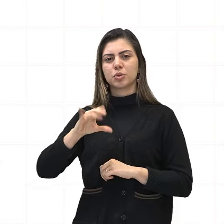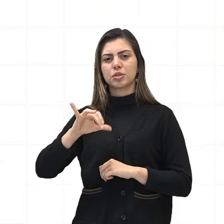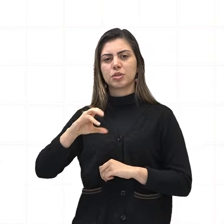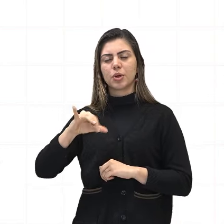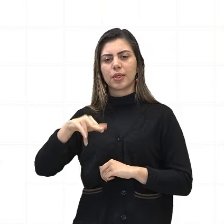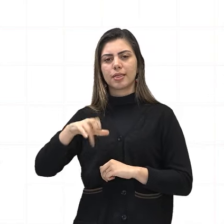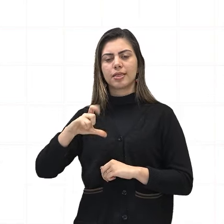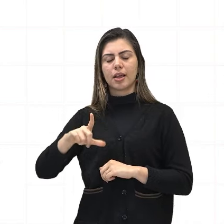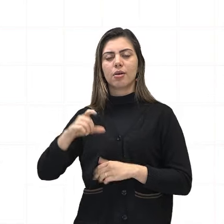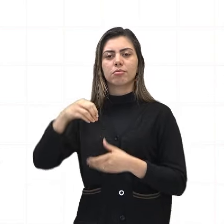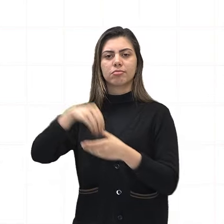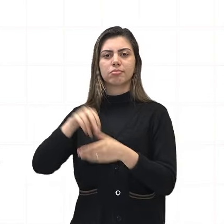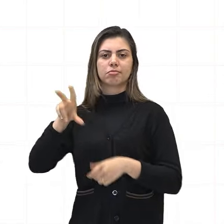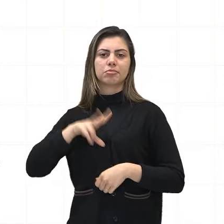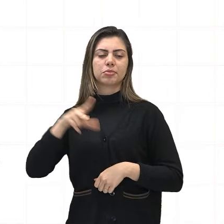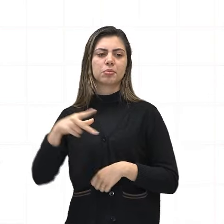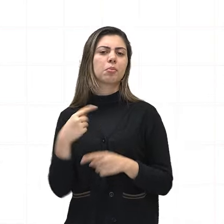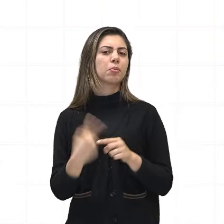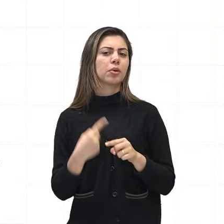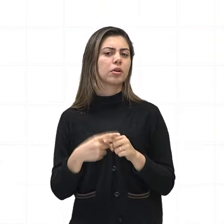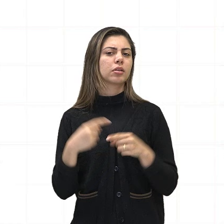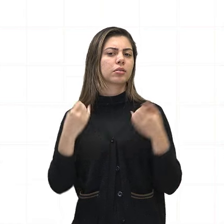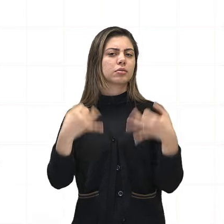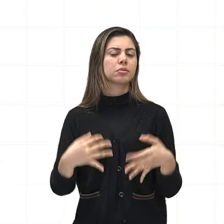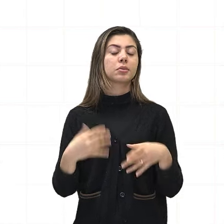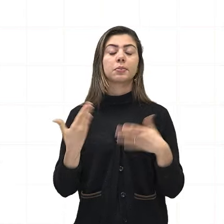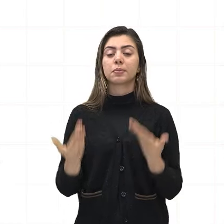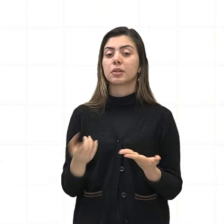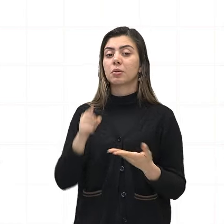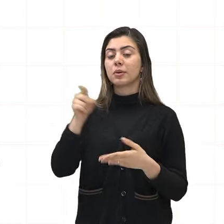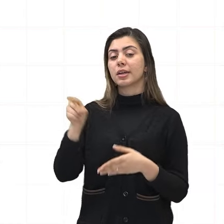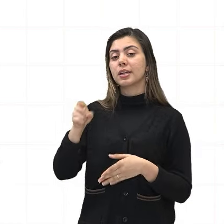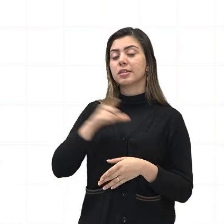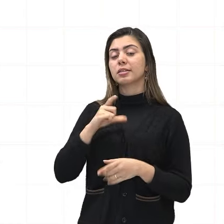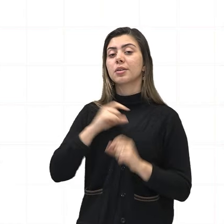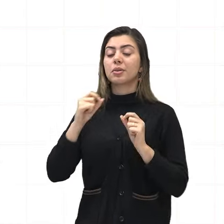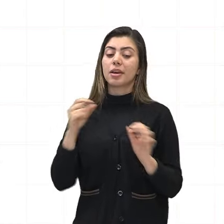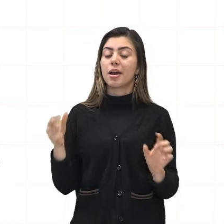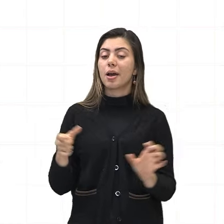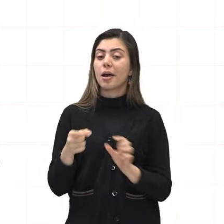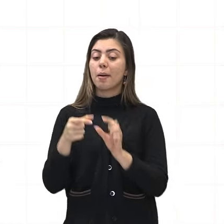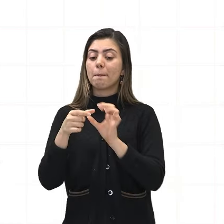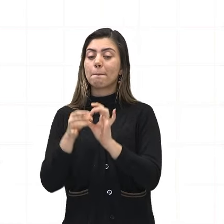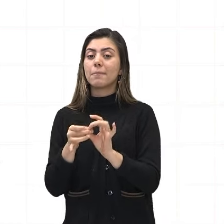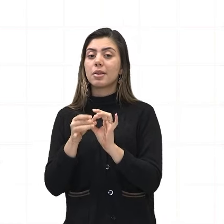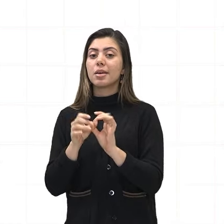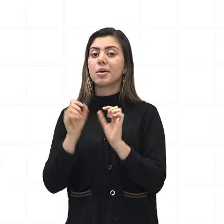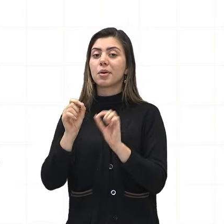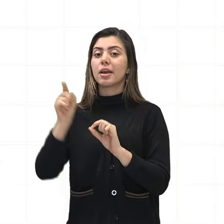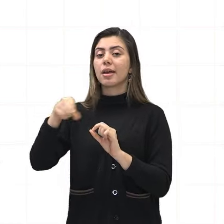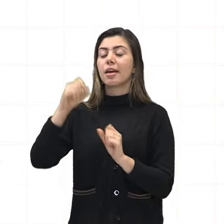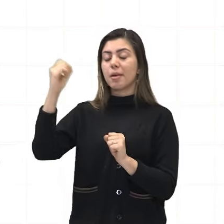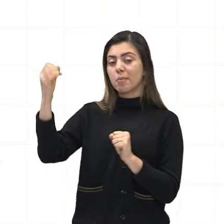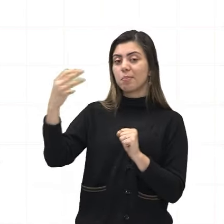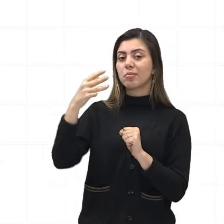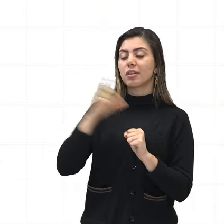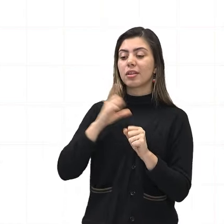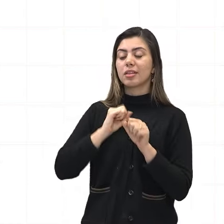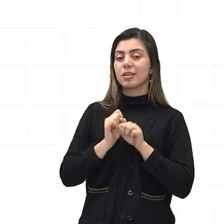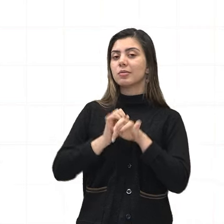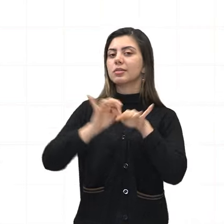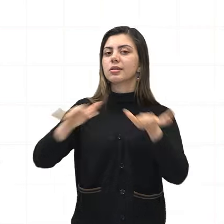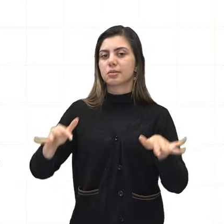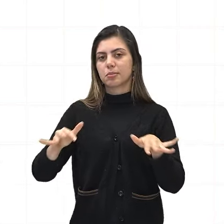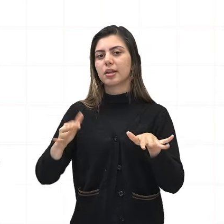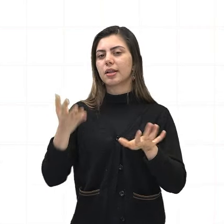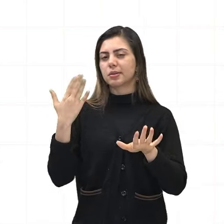dizendo isso? Porque nós estamos falando que eles estão seguindo as ideias que foram disseminadas, as ideias liberais